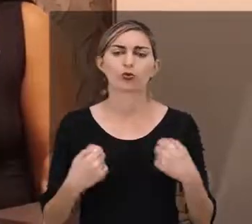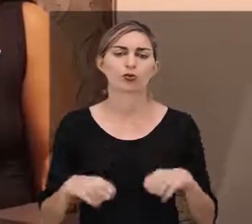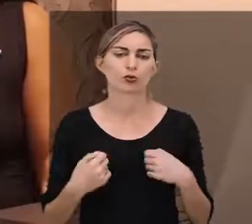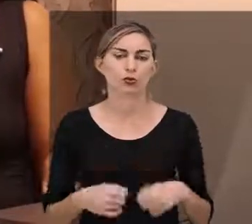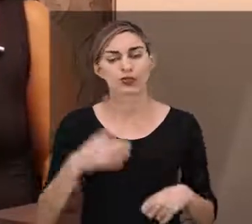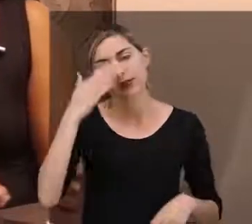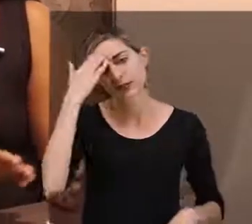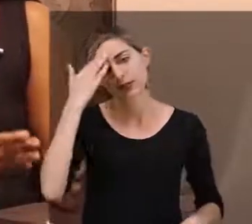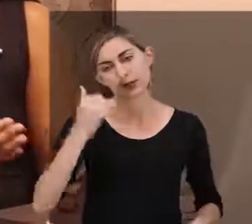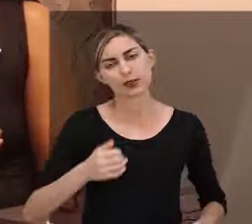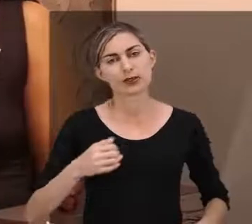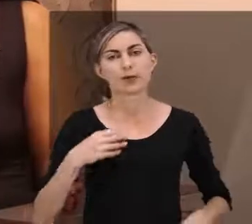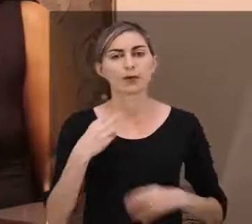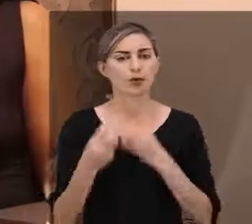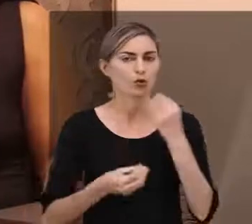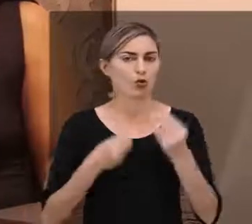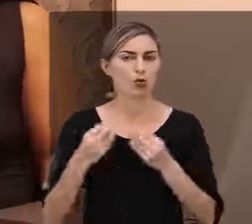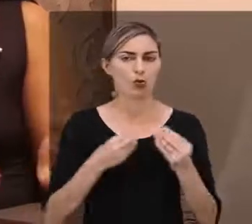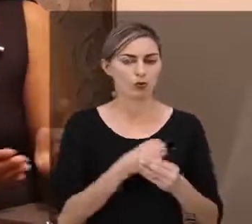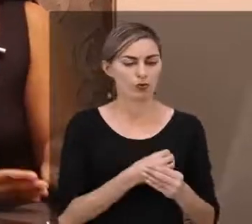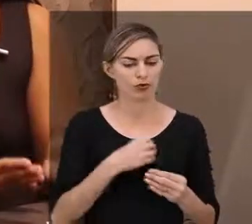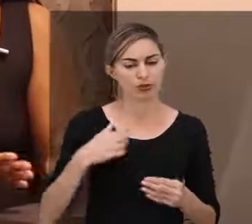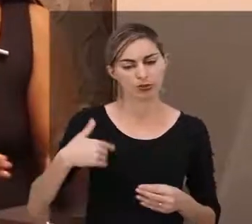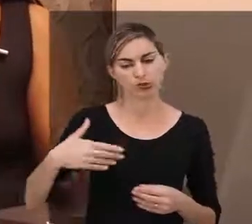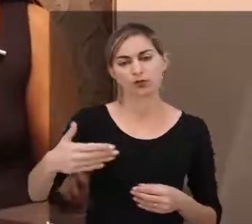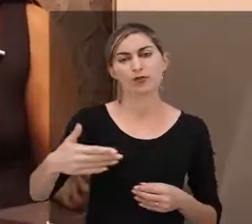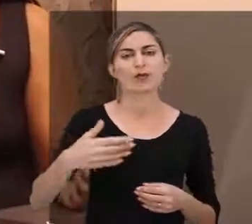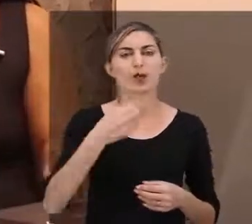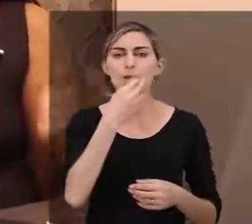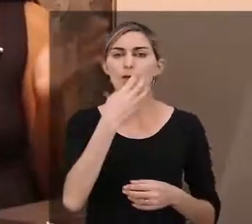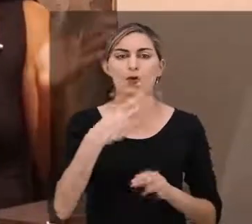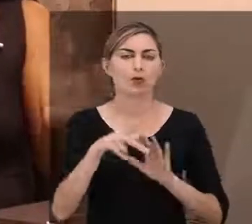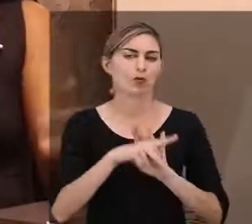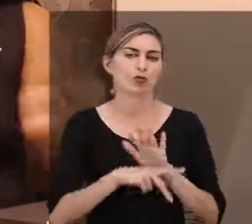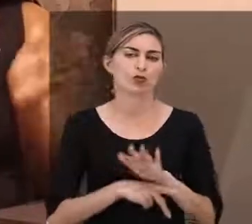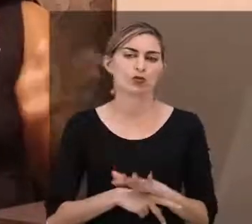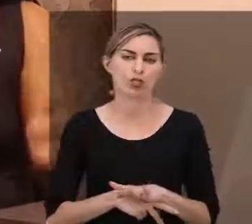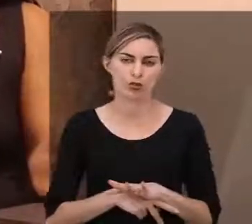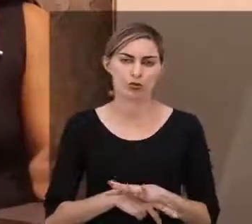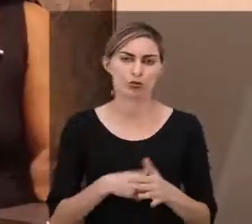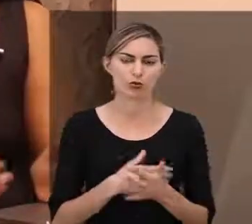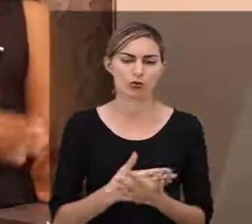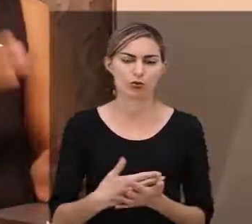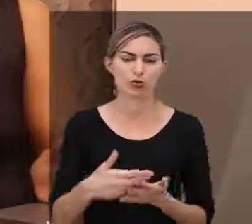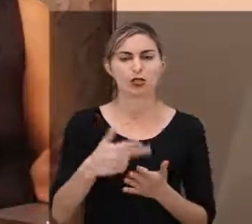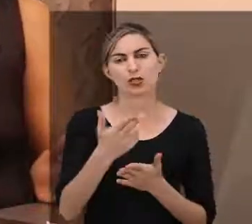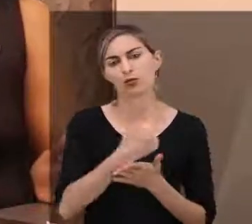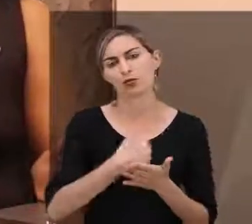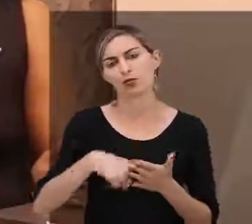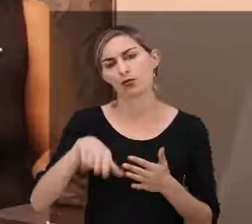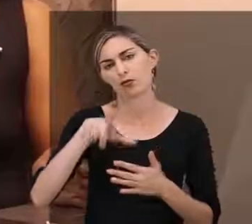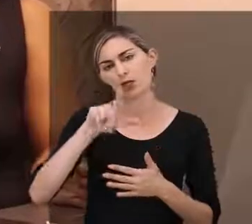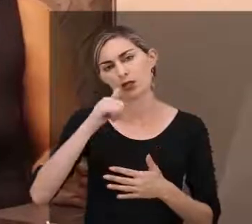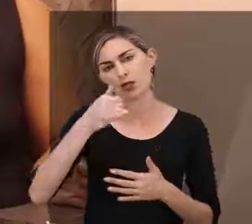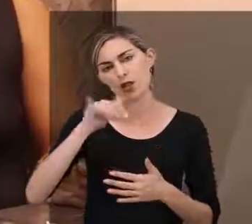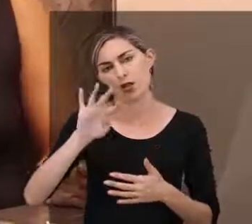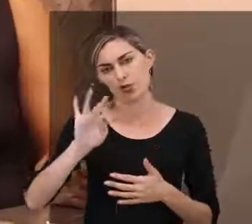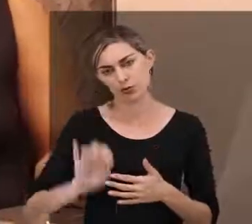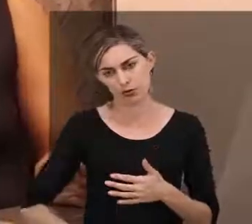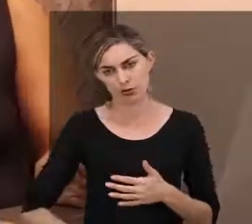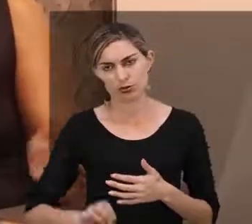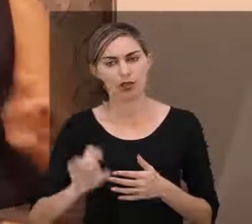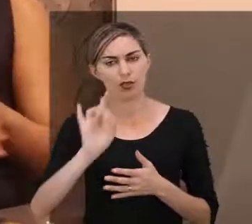que saber como é o dia a dia do cliente para fazer um bom projeto, seja começando do layout até o executivo